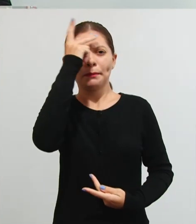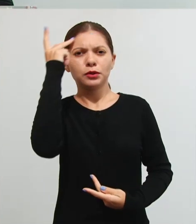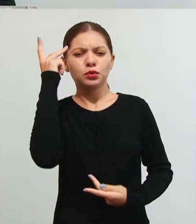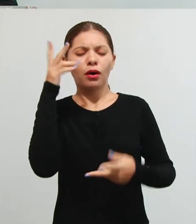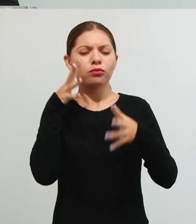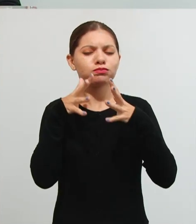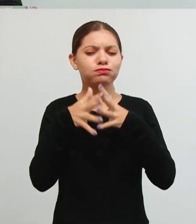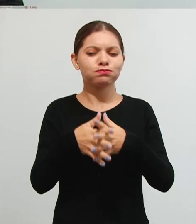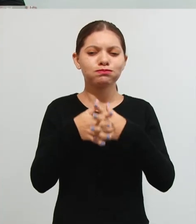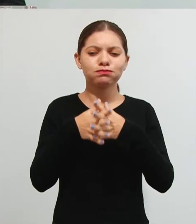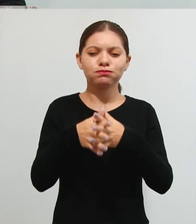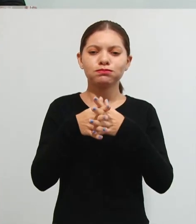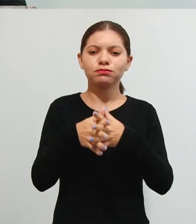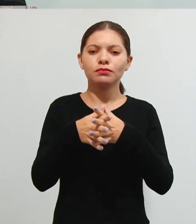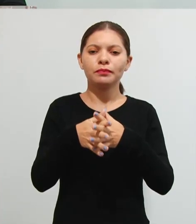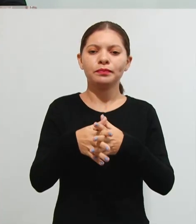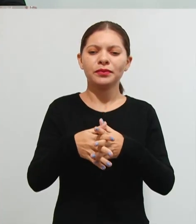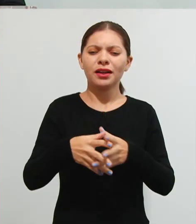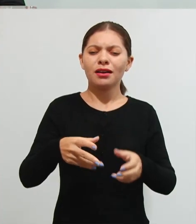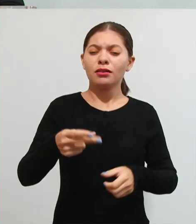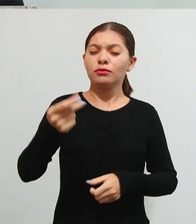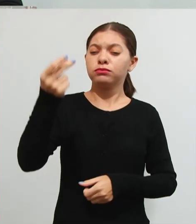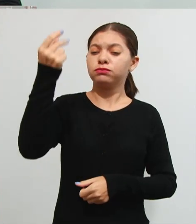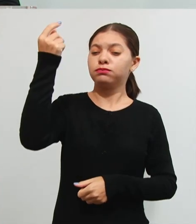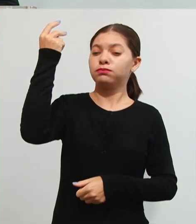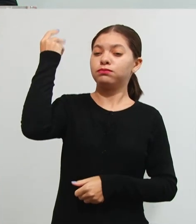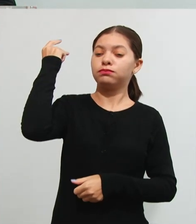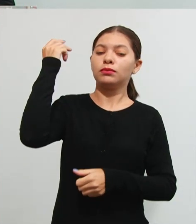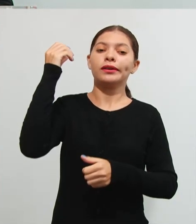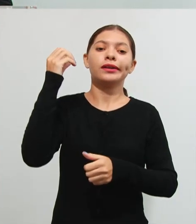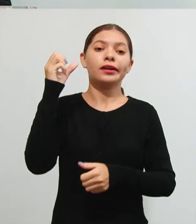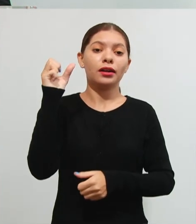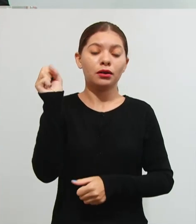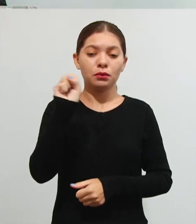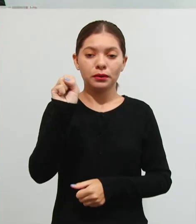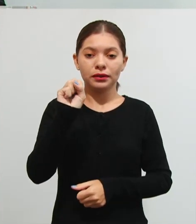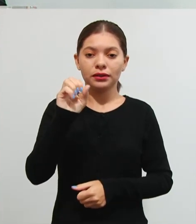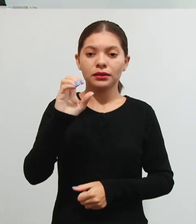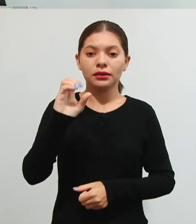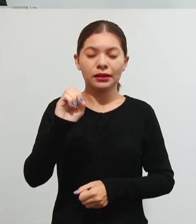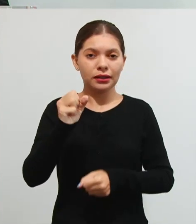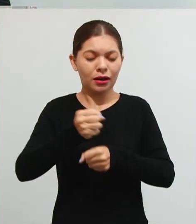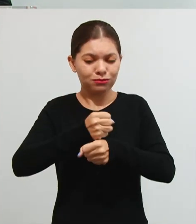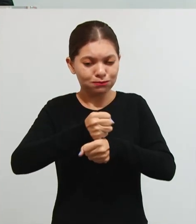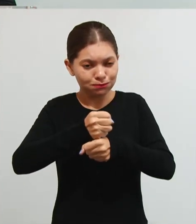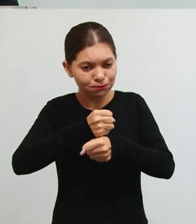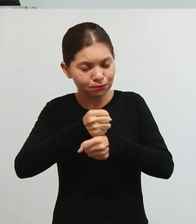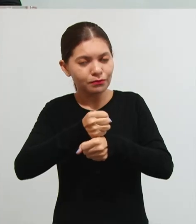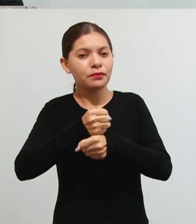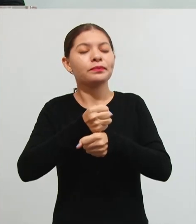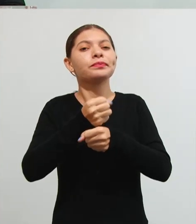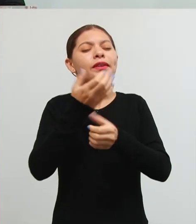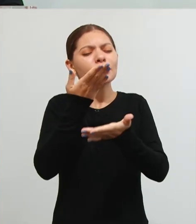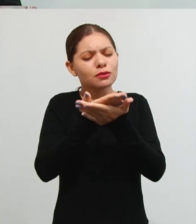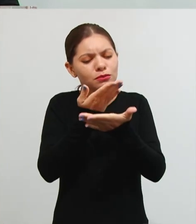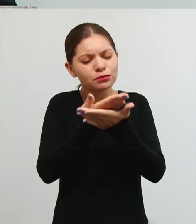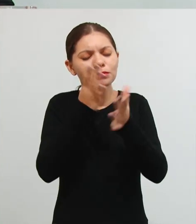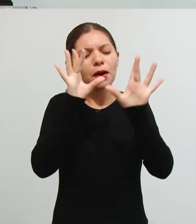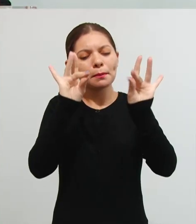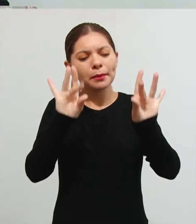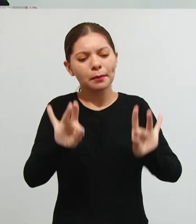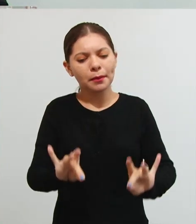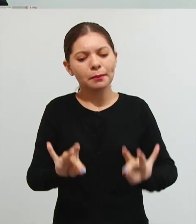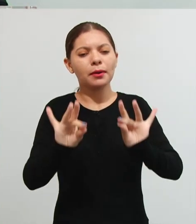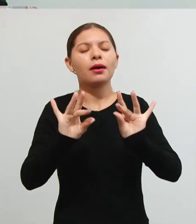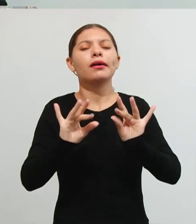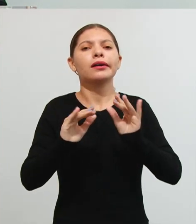há décadas, há quase 80 anos já, há 8 décadas, vem se estudando, então, esse